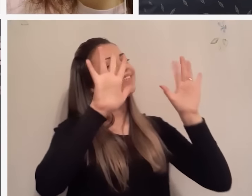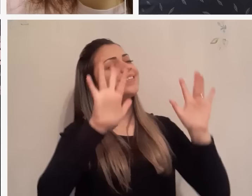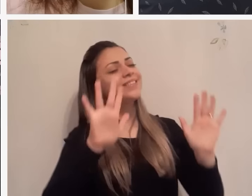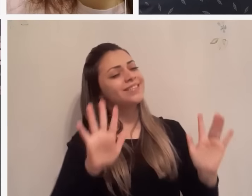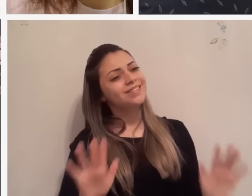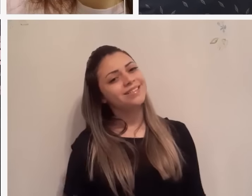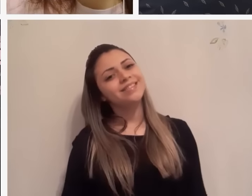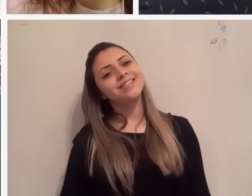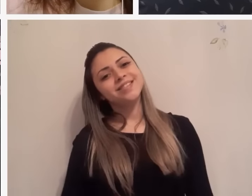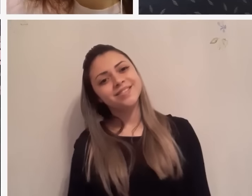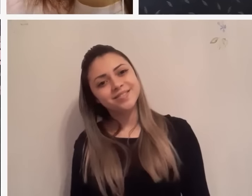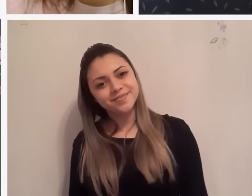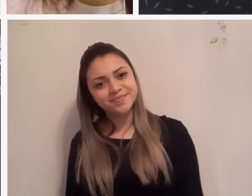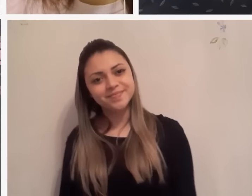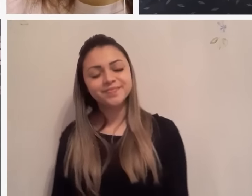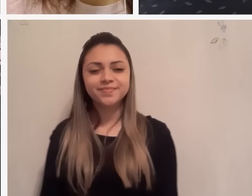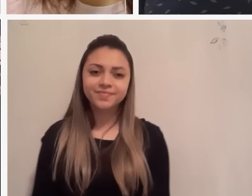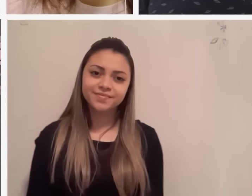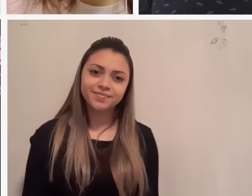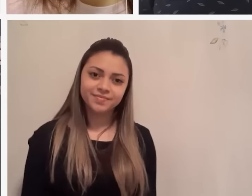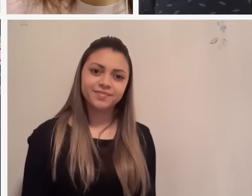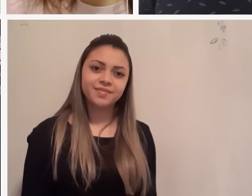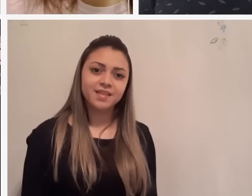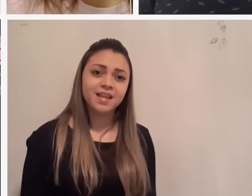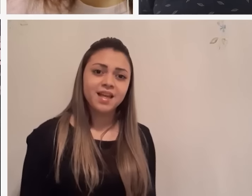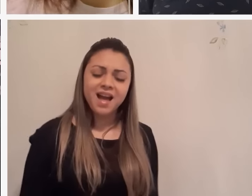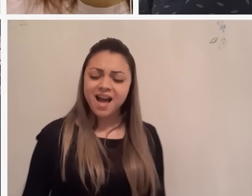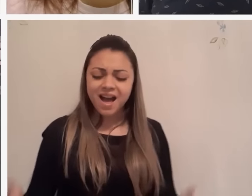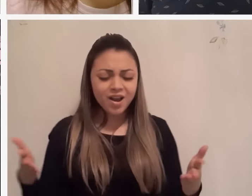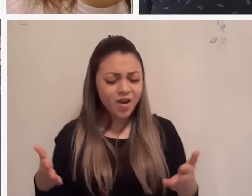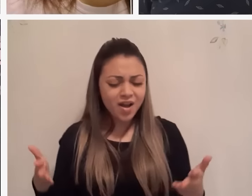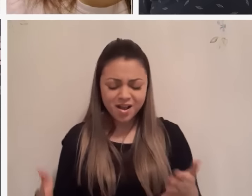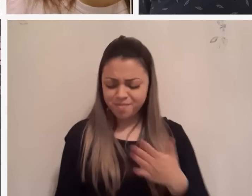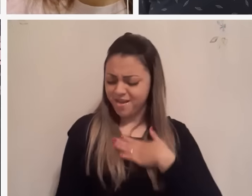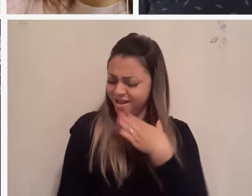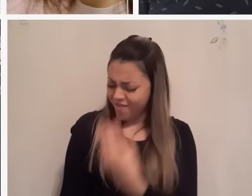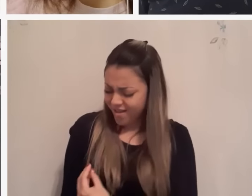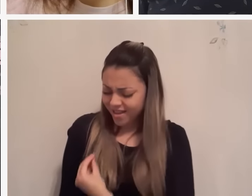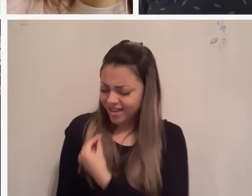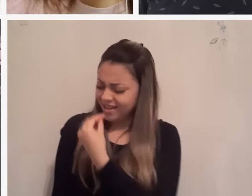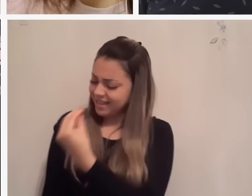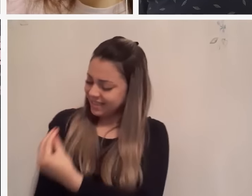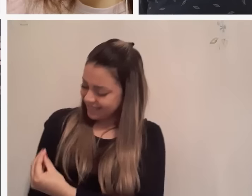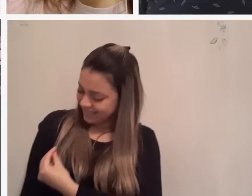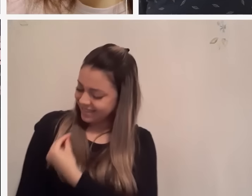Oh,